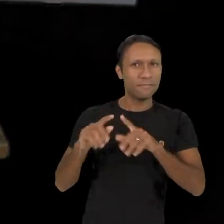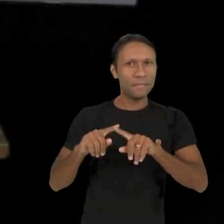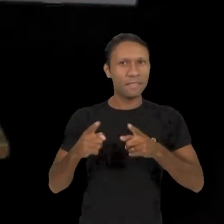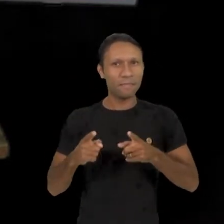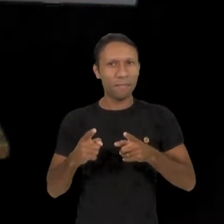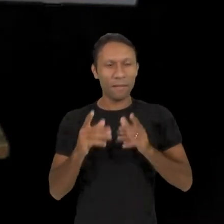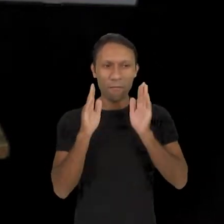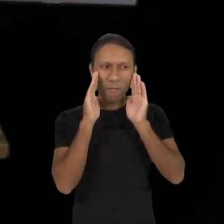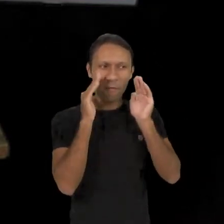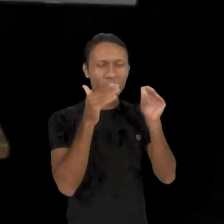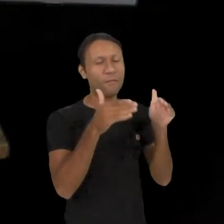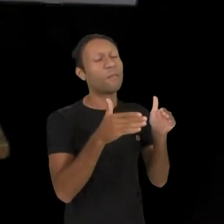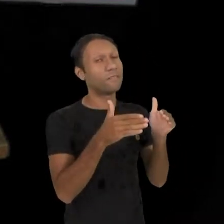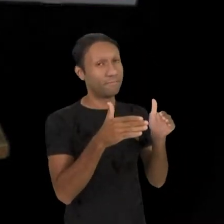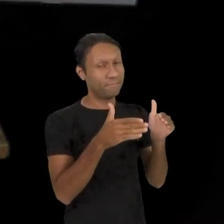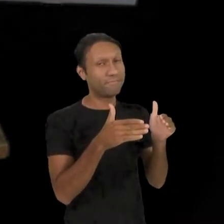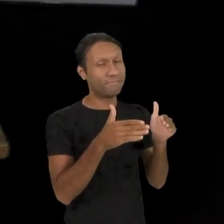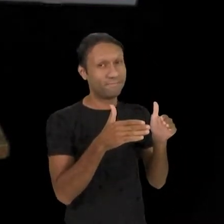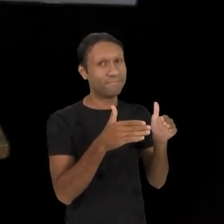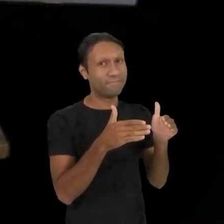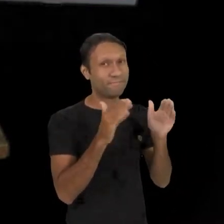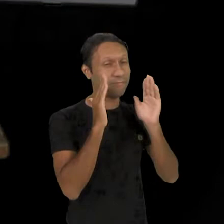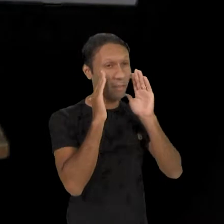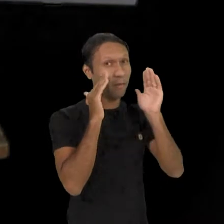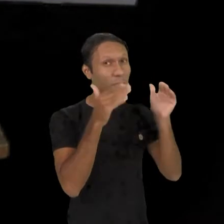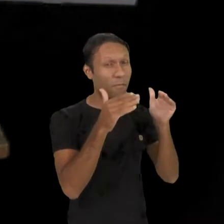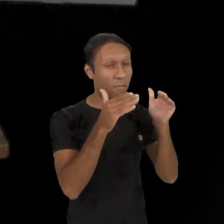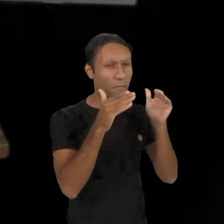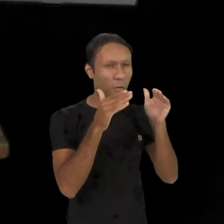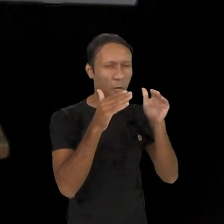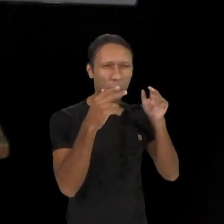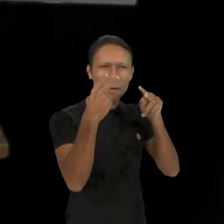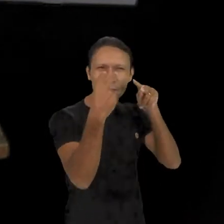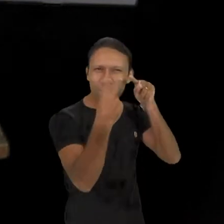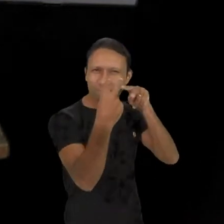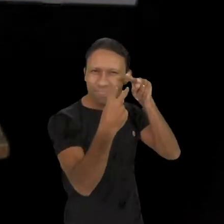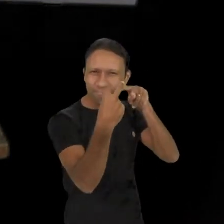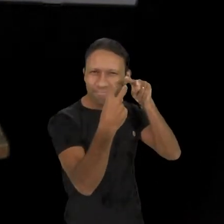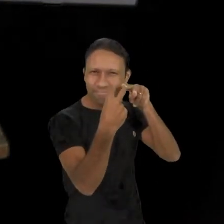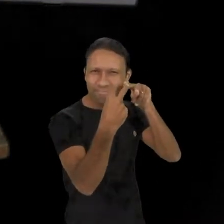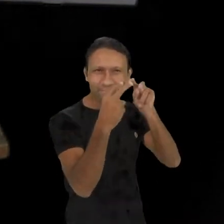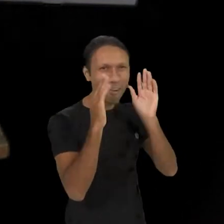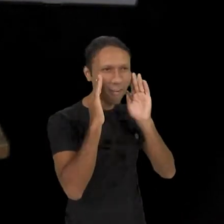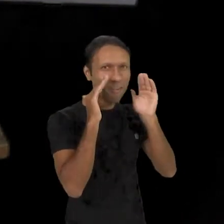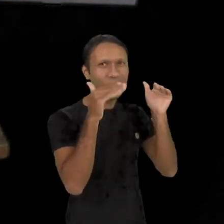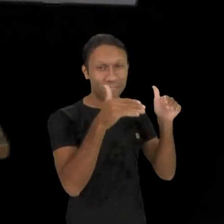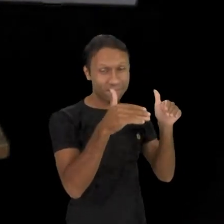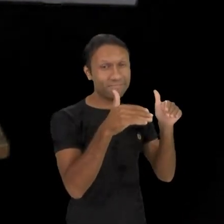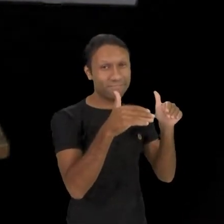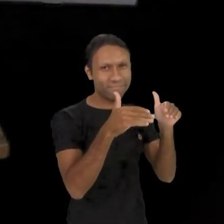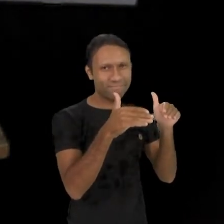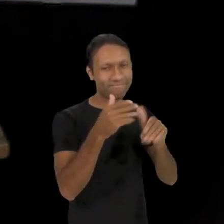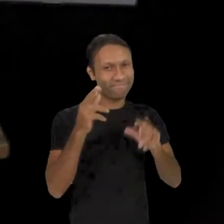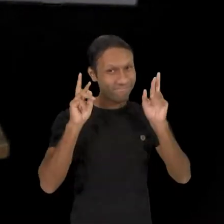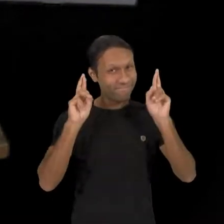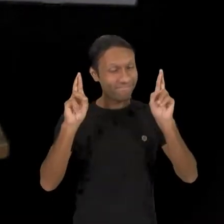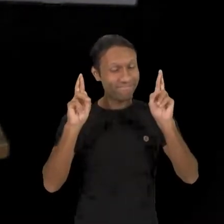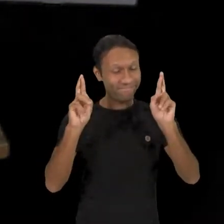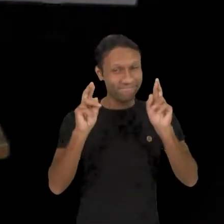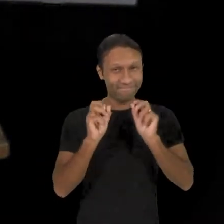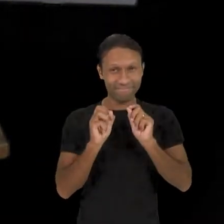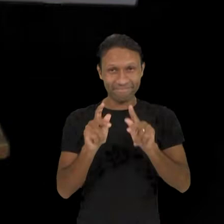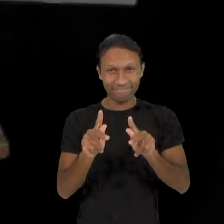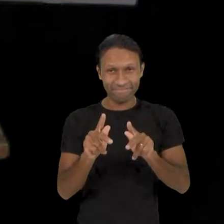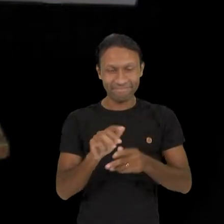olha, mantém o foco, tá? Sabe? Olha no olho comigo aqui. Mantém o foco que vai dar certo,